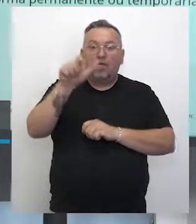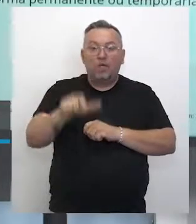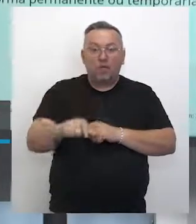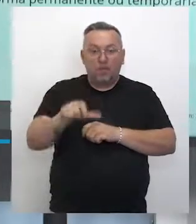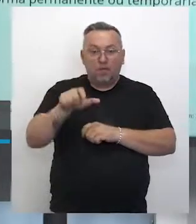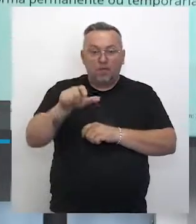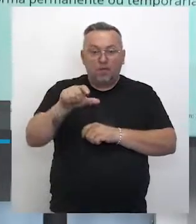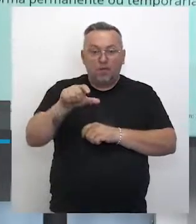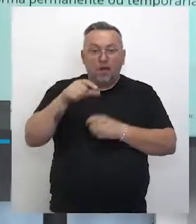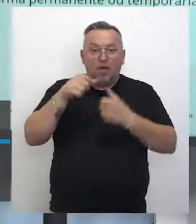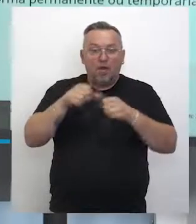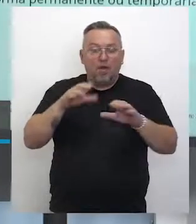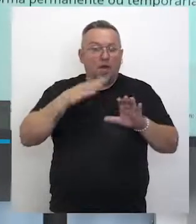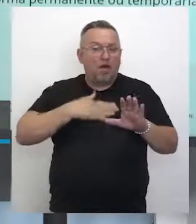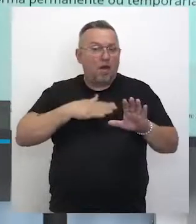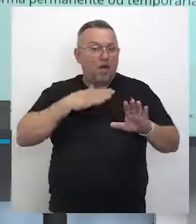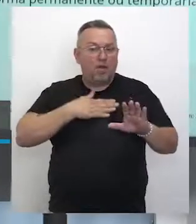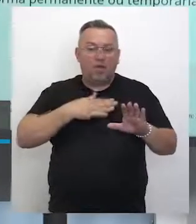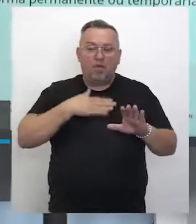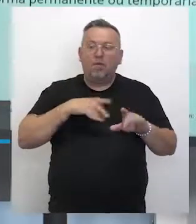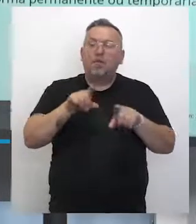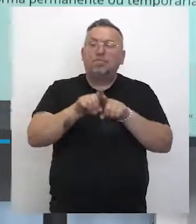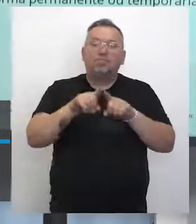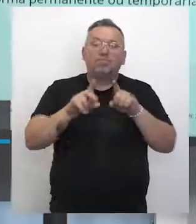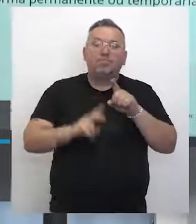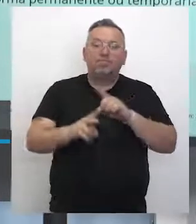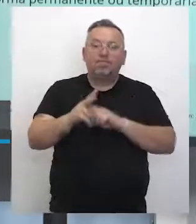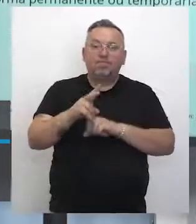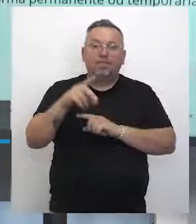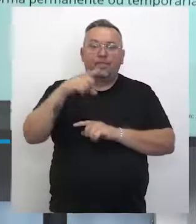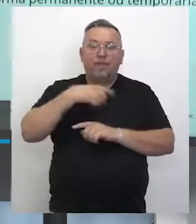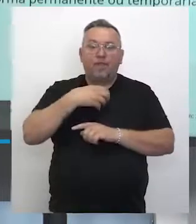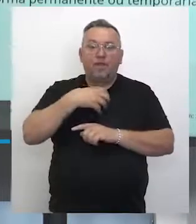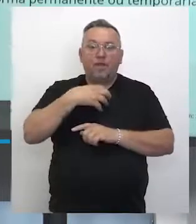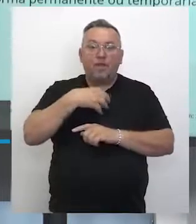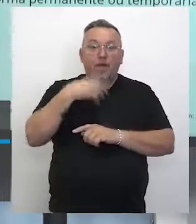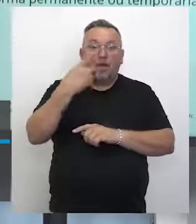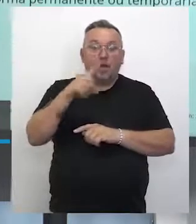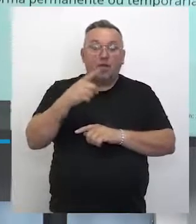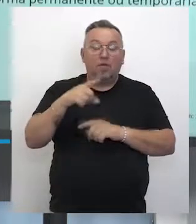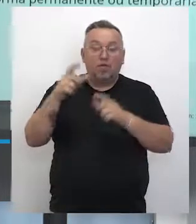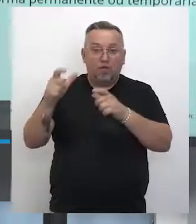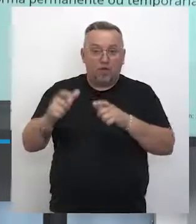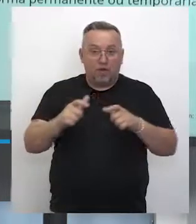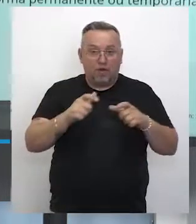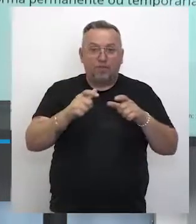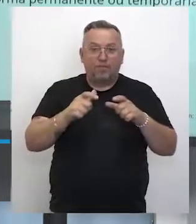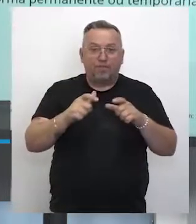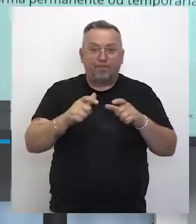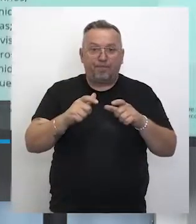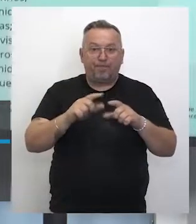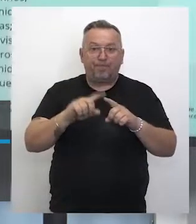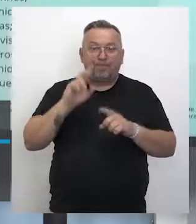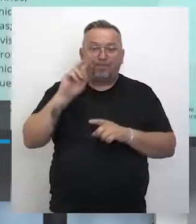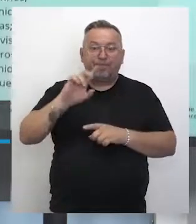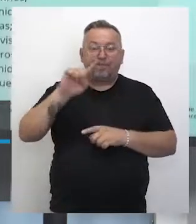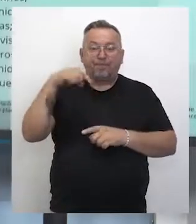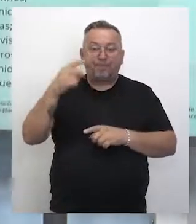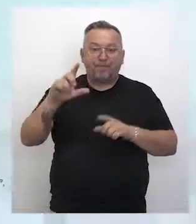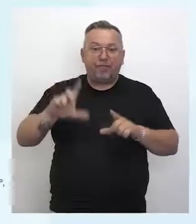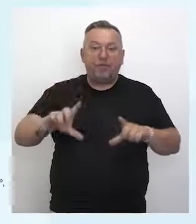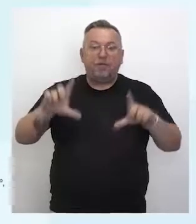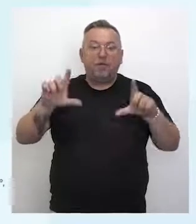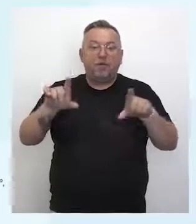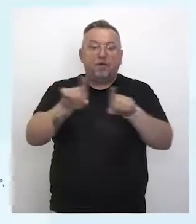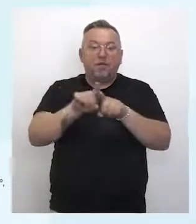pessoas, né, fiquem tranquilas, né, e permaneçam aí nas suas regiões, tá certo? Vamos lá para a próxima tela, que aí a gente